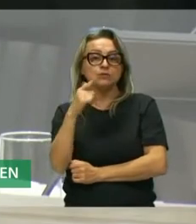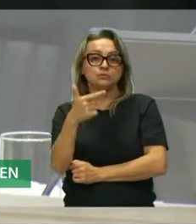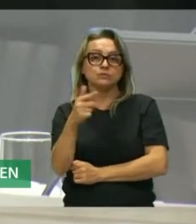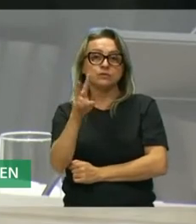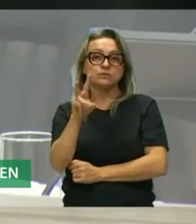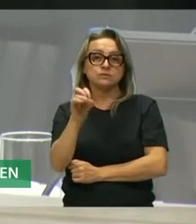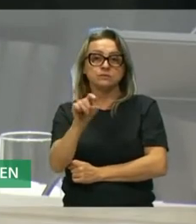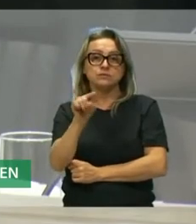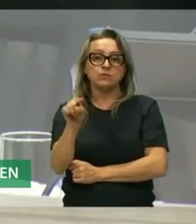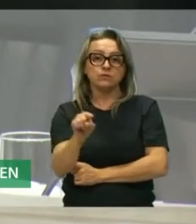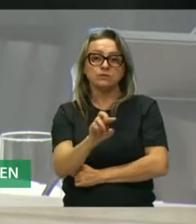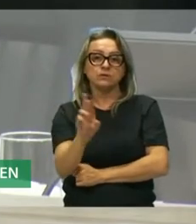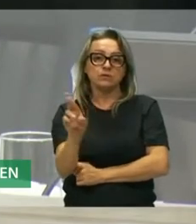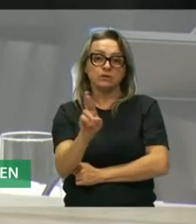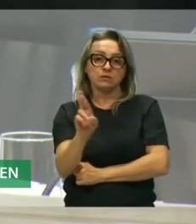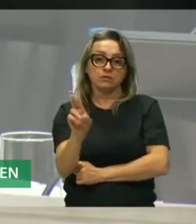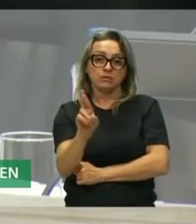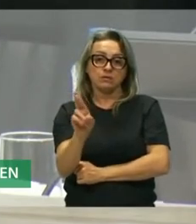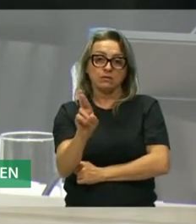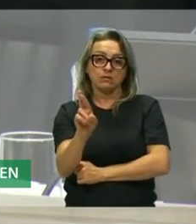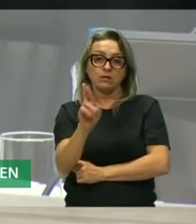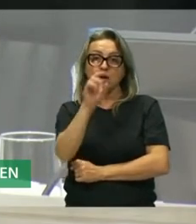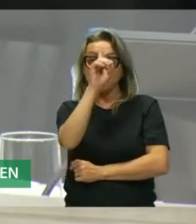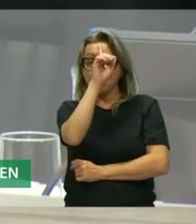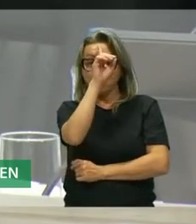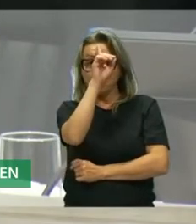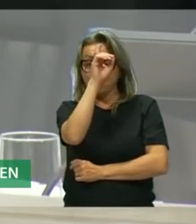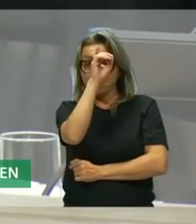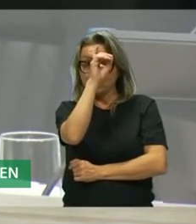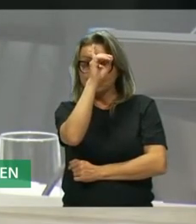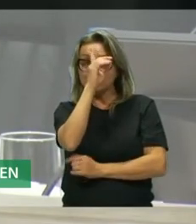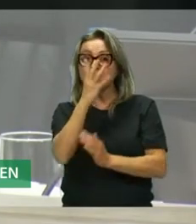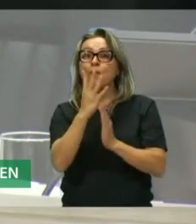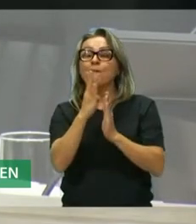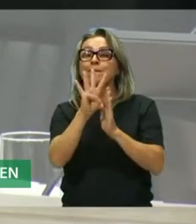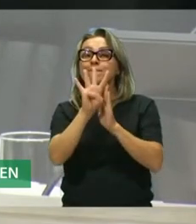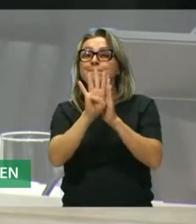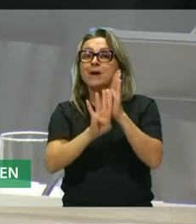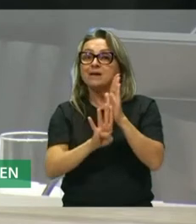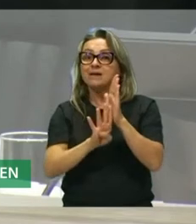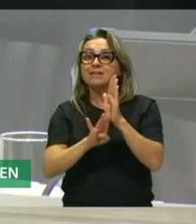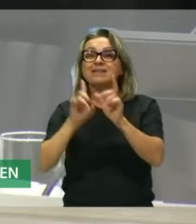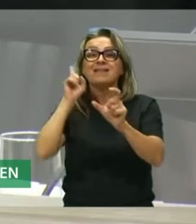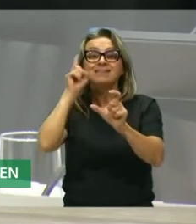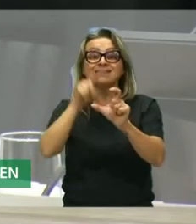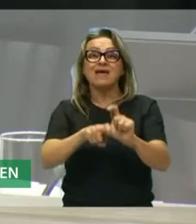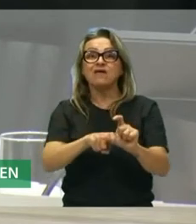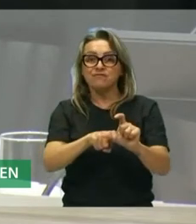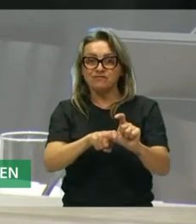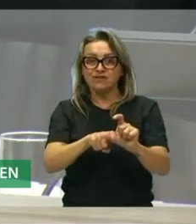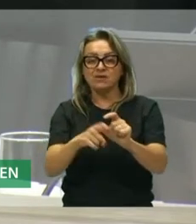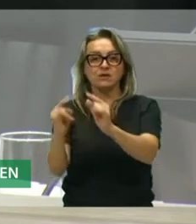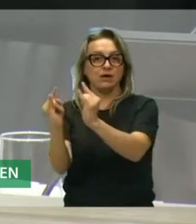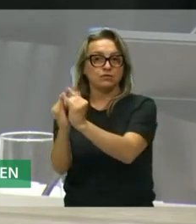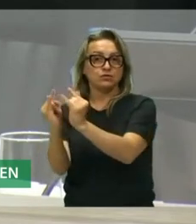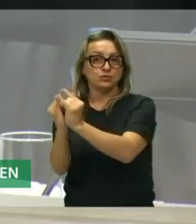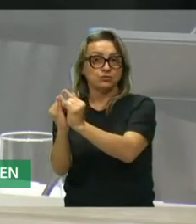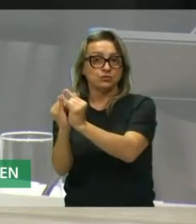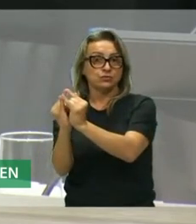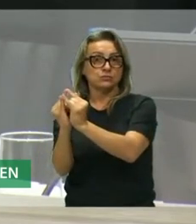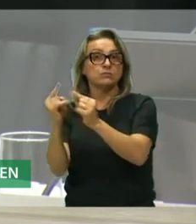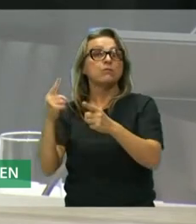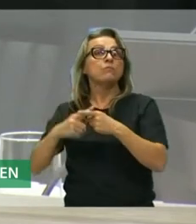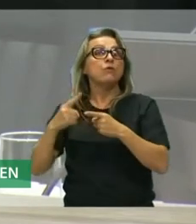R$2.250.000. O Marieta deve ao Instituto, porque o Instituto, em tempos passados,